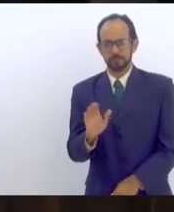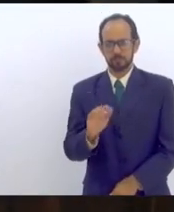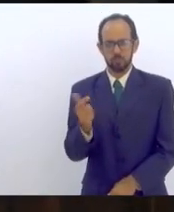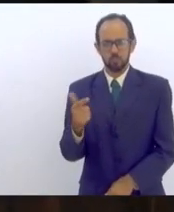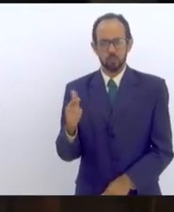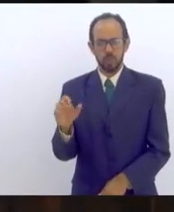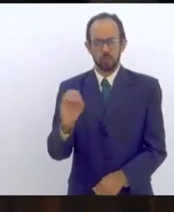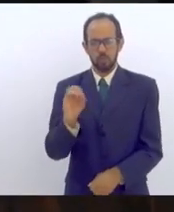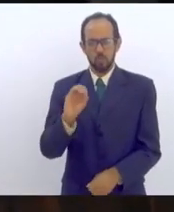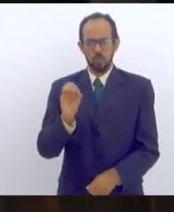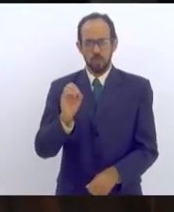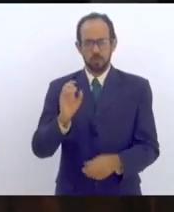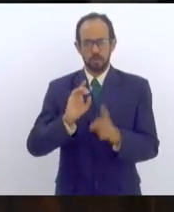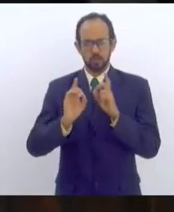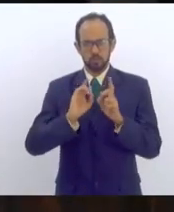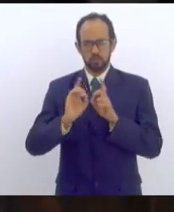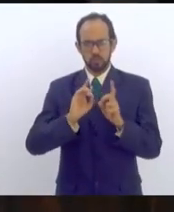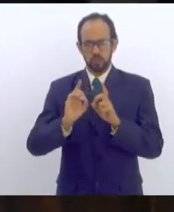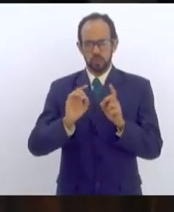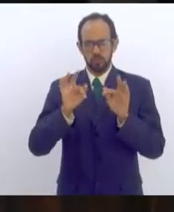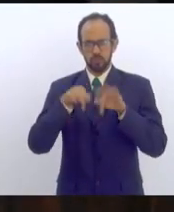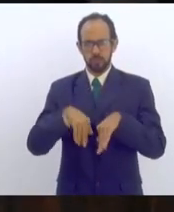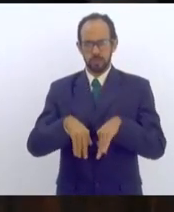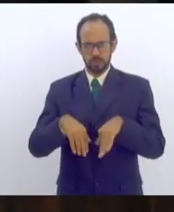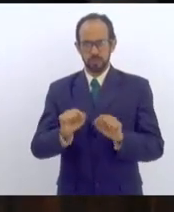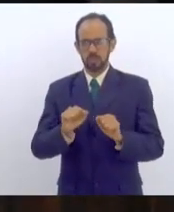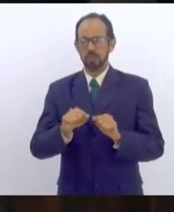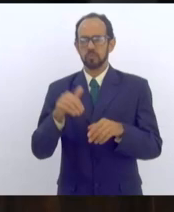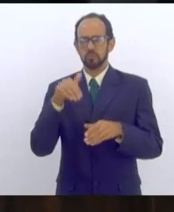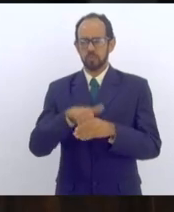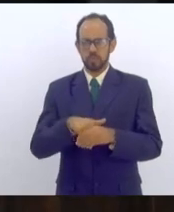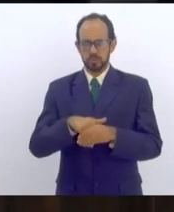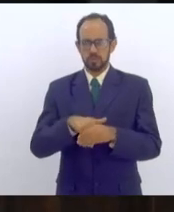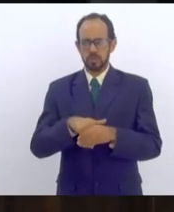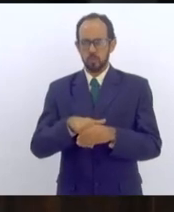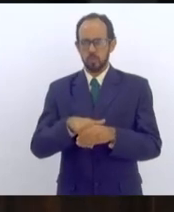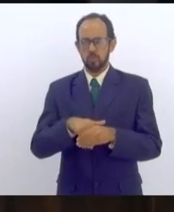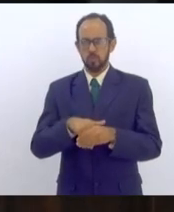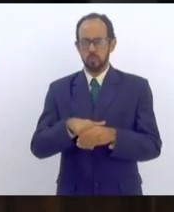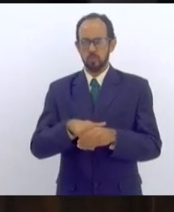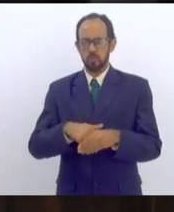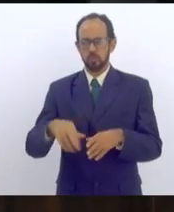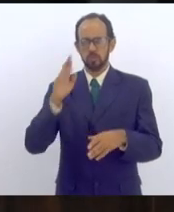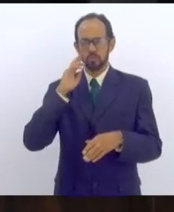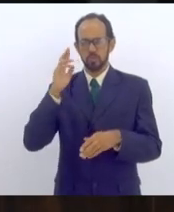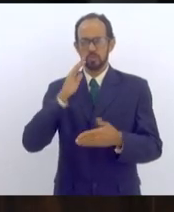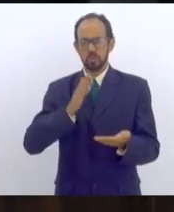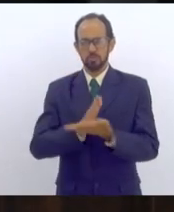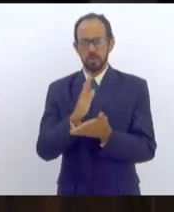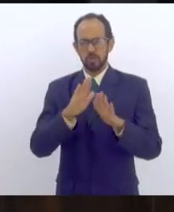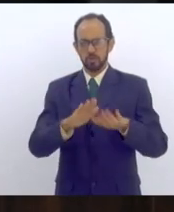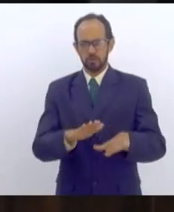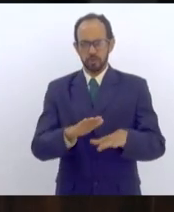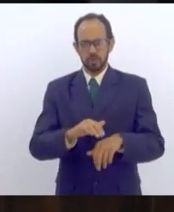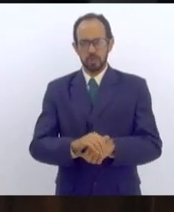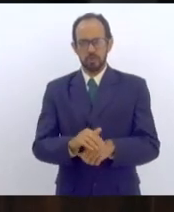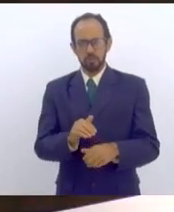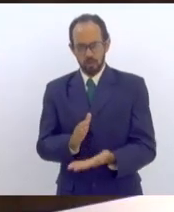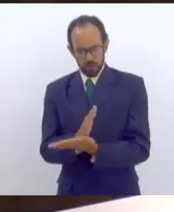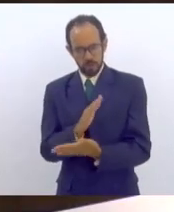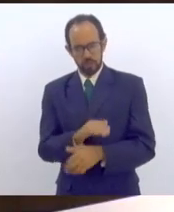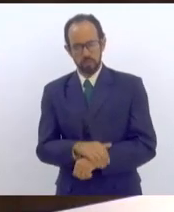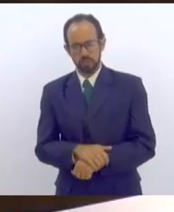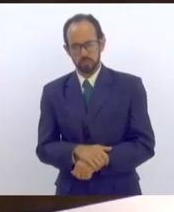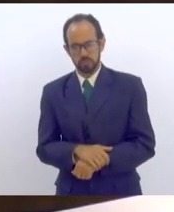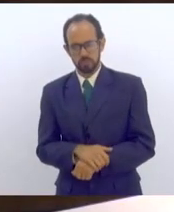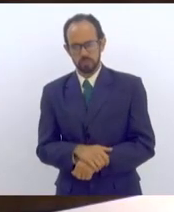Não havendo mais quem queira discutir, cerrada a discussão. Em votação, senhores que aprovam, permaneçam como estão, aprovado. Pela